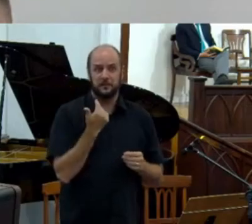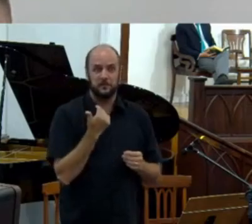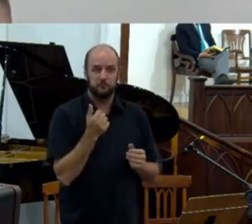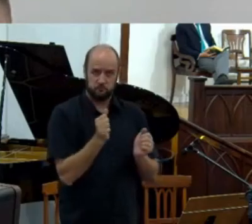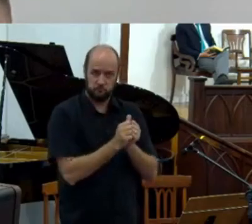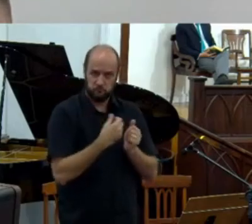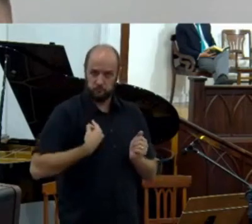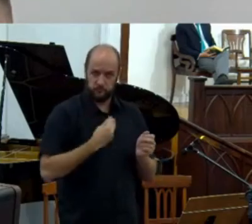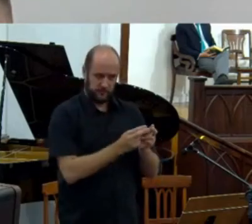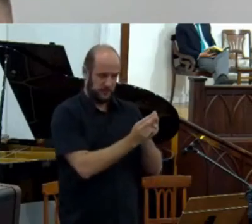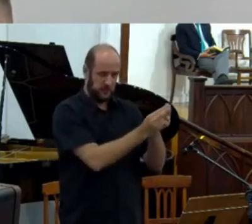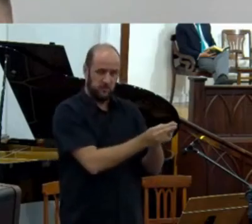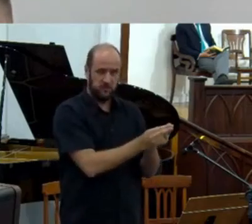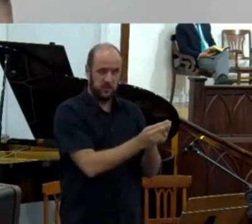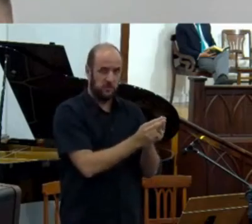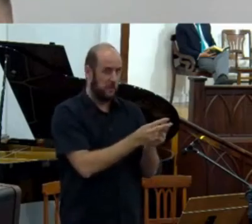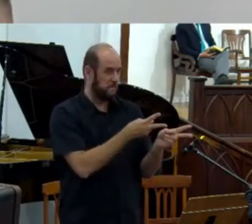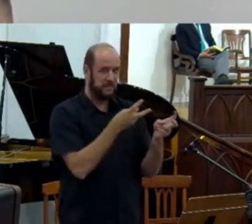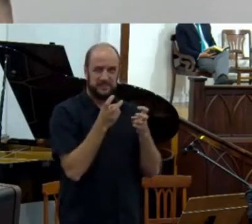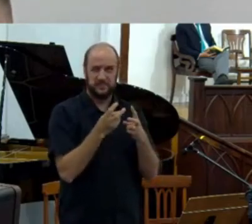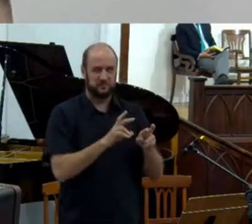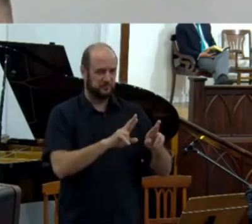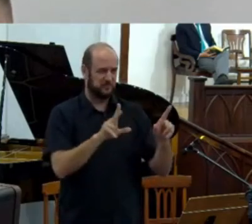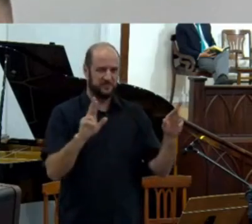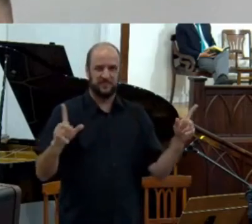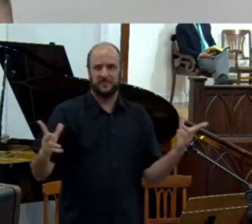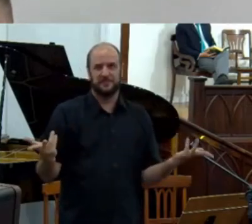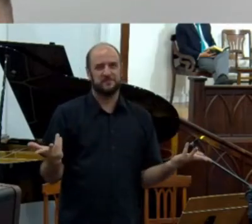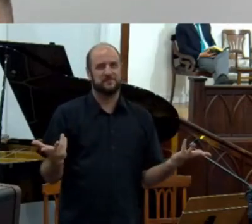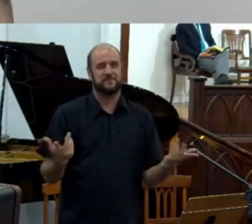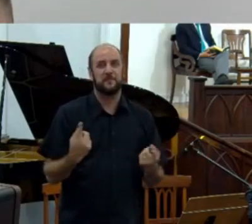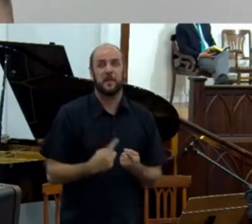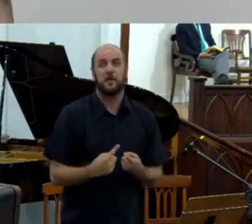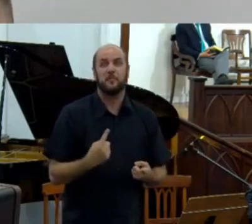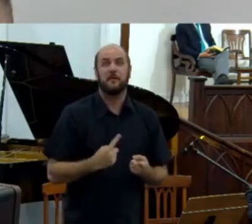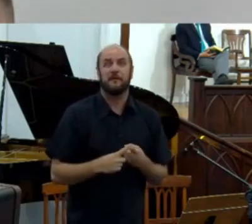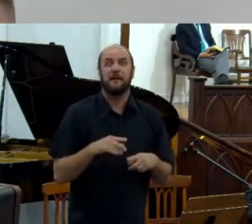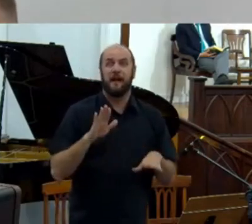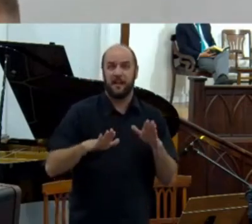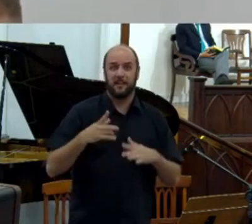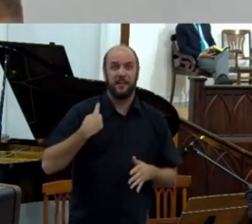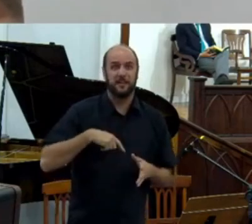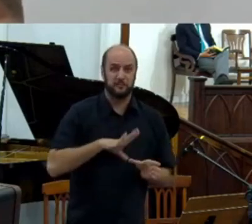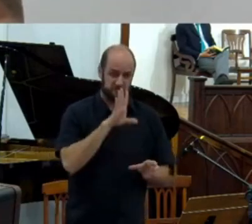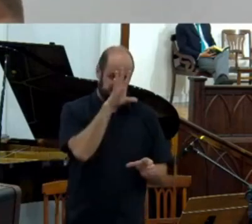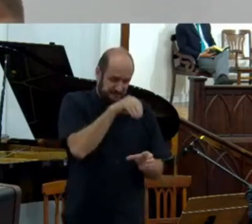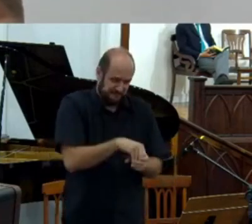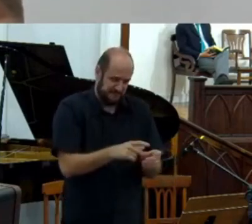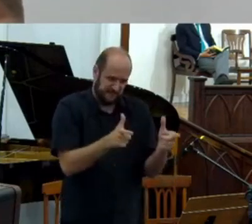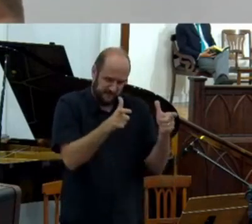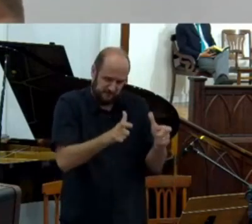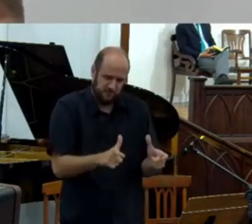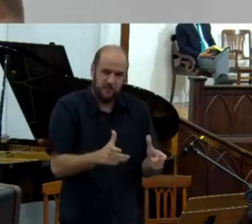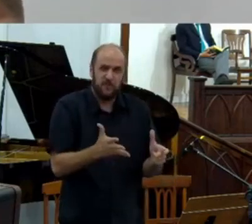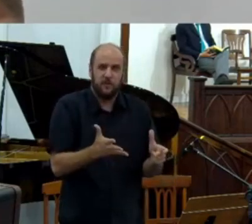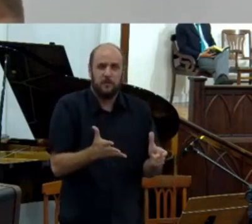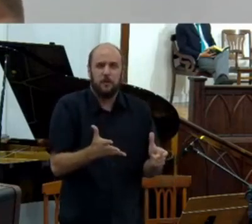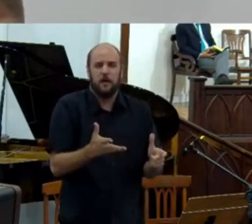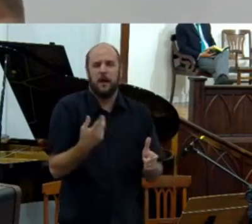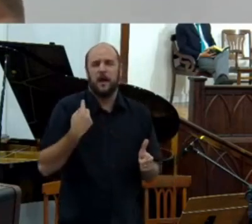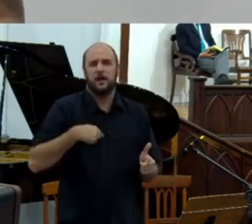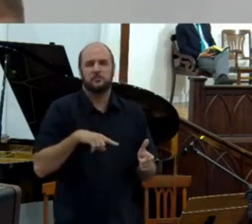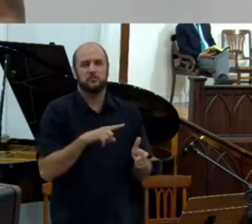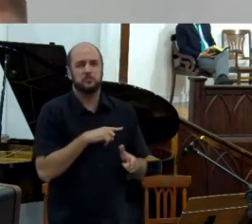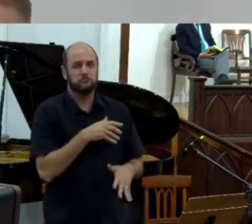enxergaríamos tamanha diferença na criação de Deus. Afinal, quando nós estamos inseridos em um ambiente, é comum que nós